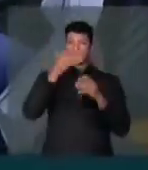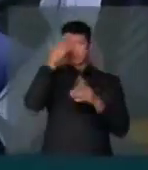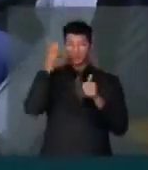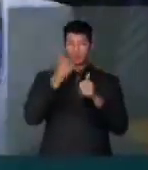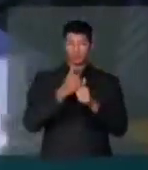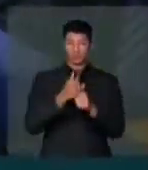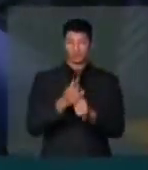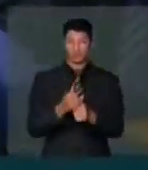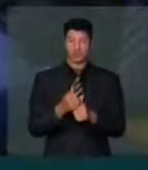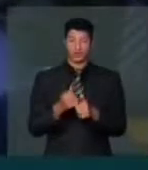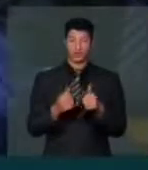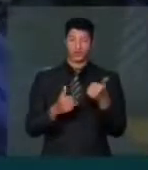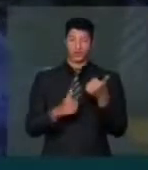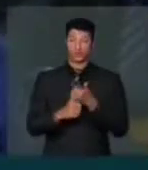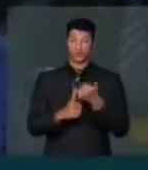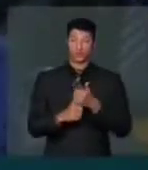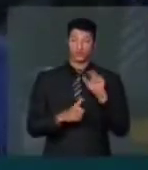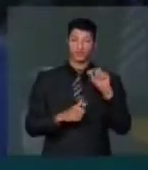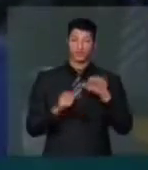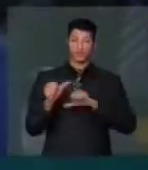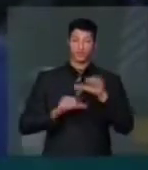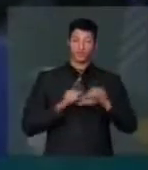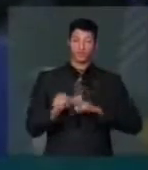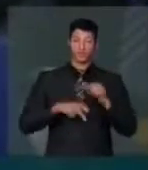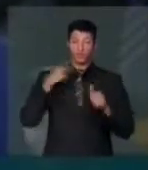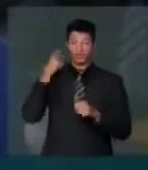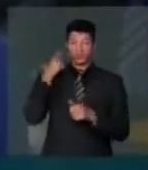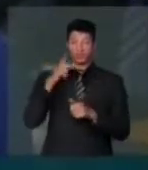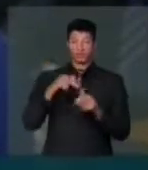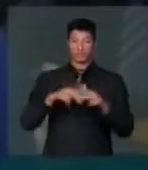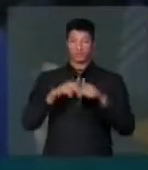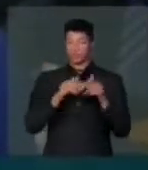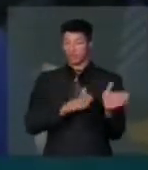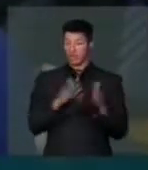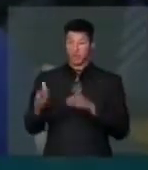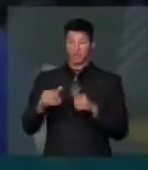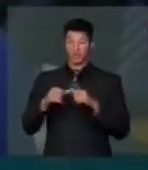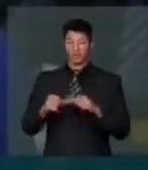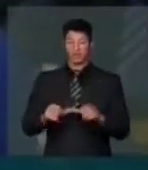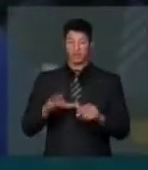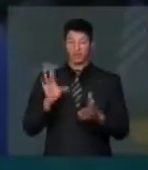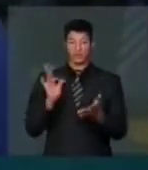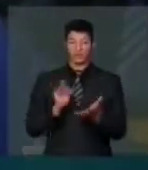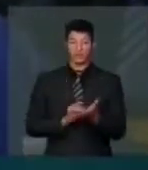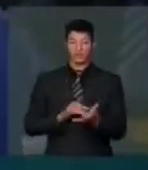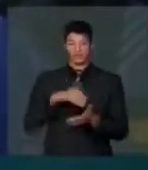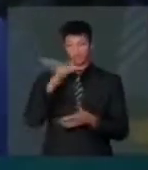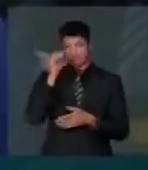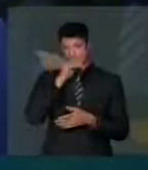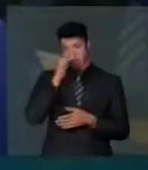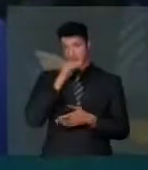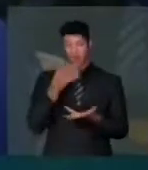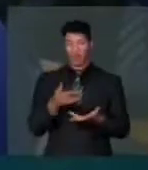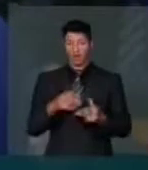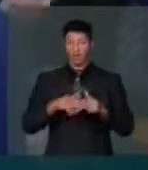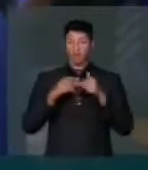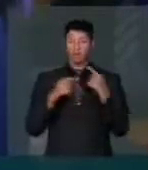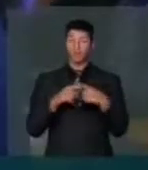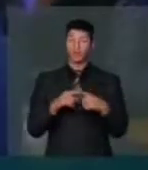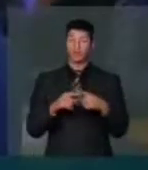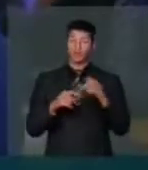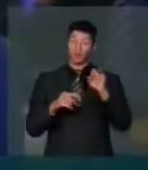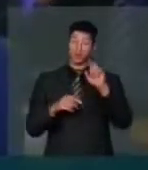suplente. O suplente, quem mudar de partido, por aqui, fica absolutamente fragilizado, porque